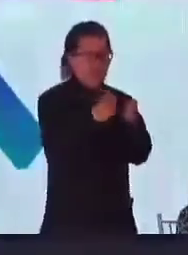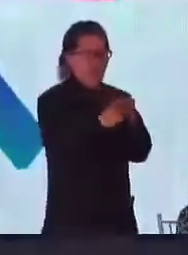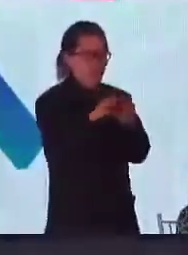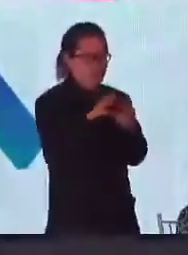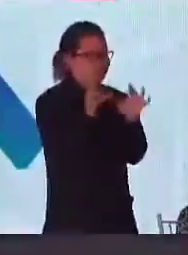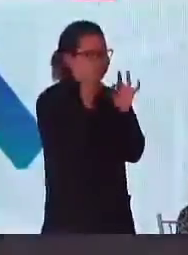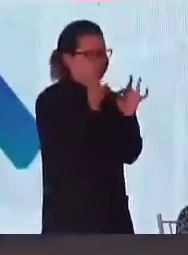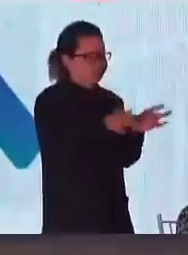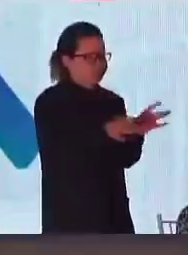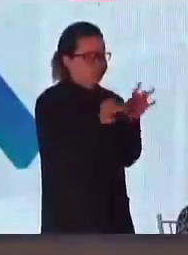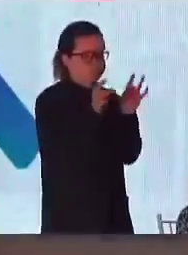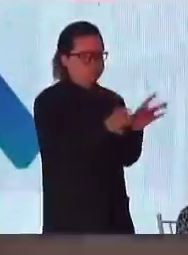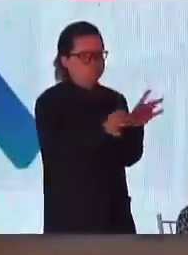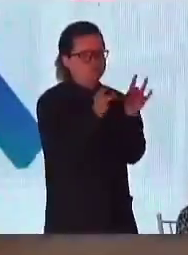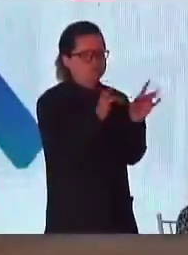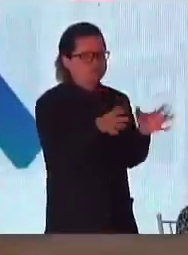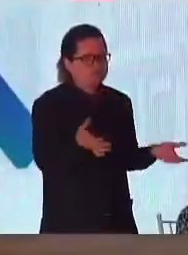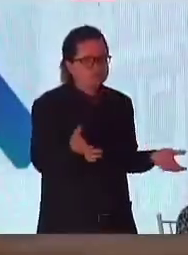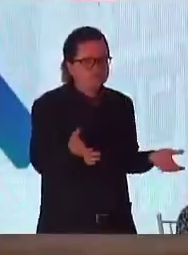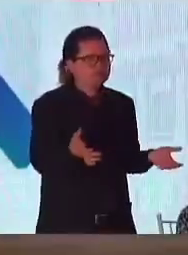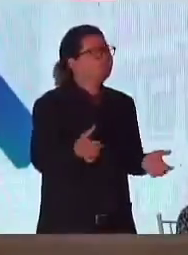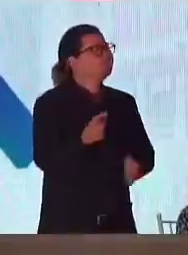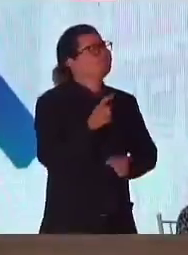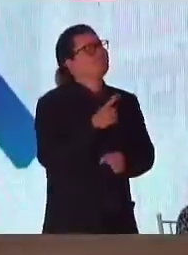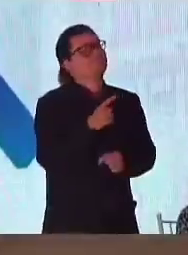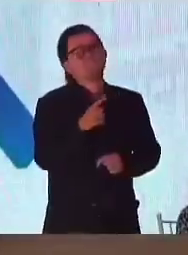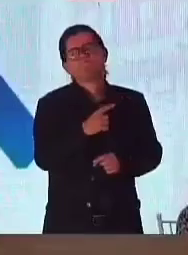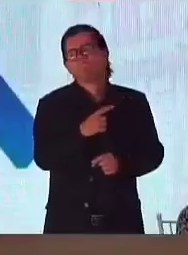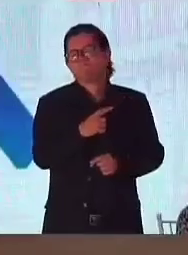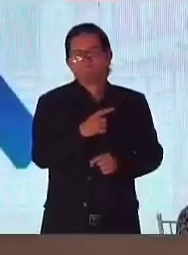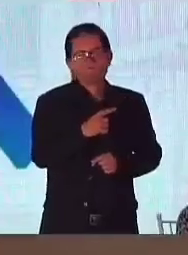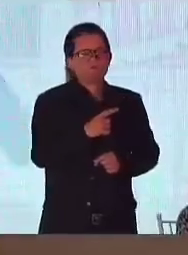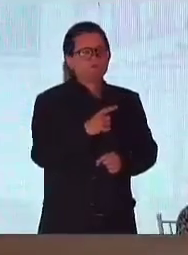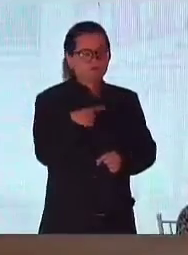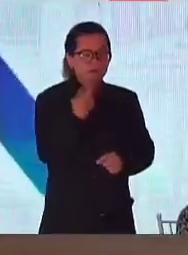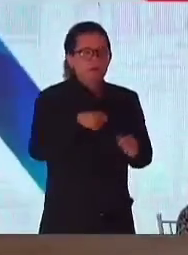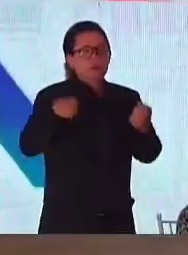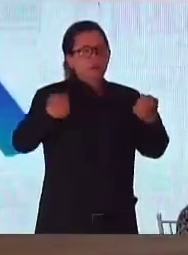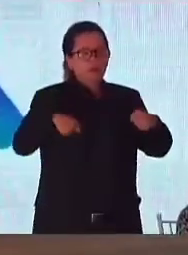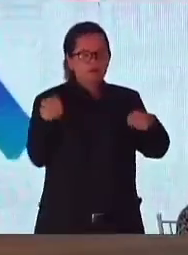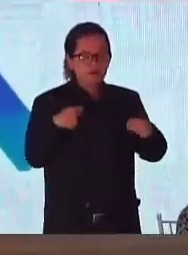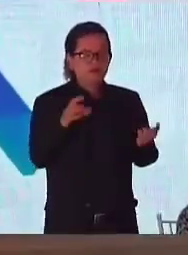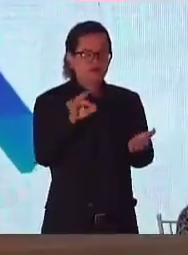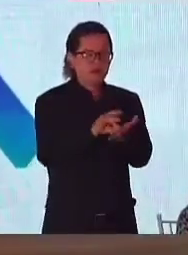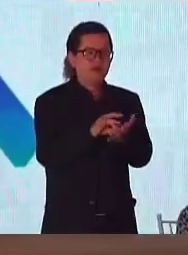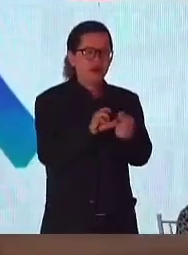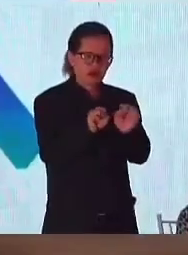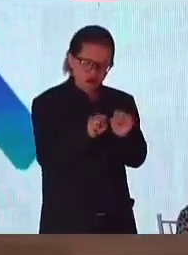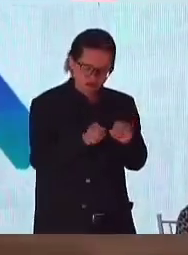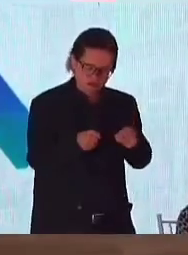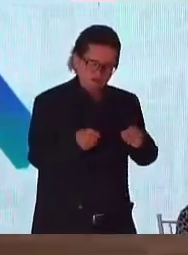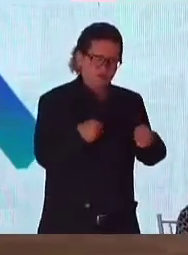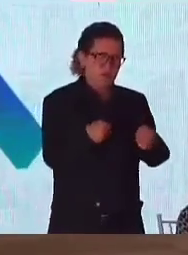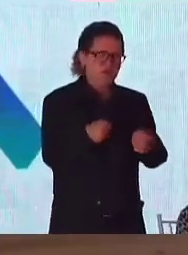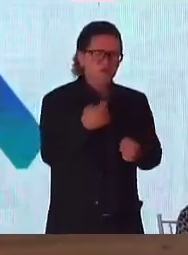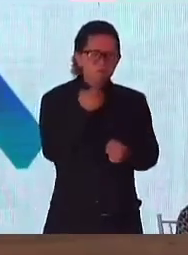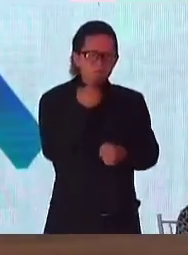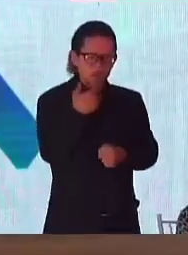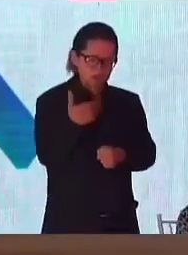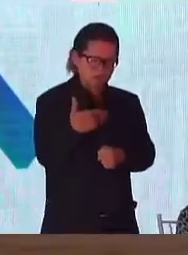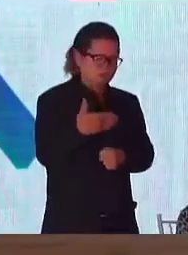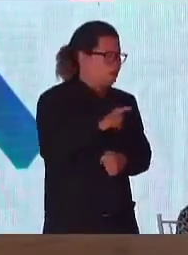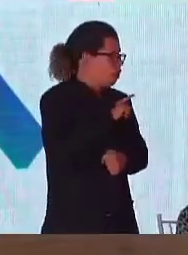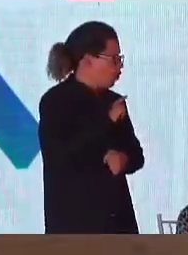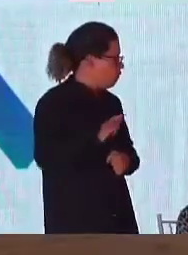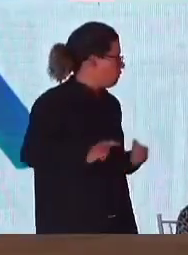cobrindo 60% dos estudantes matriculados. A gente precisa, não é, nesse esforço final do governo,